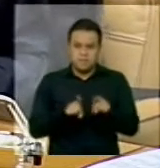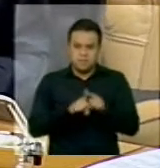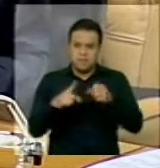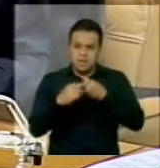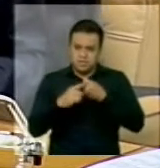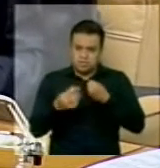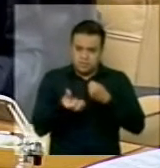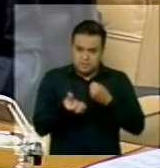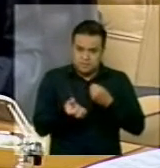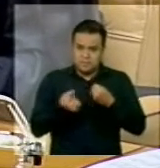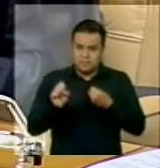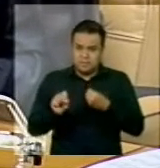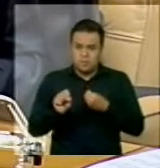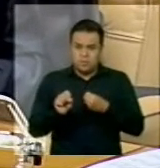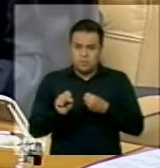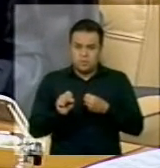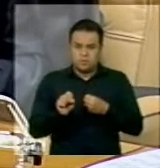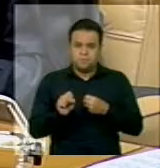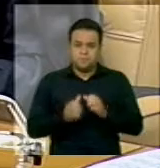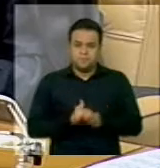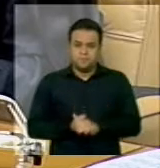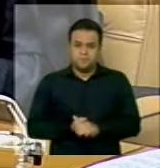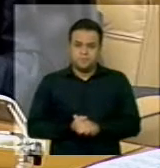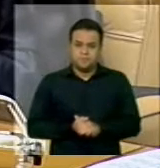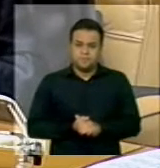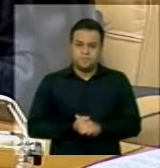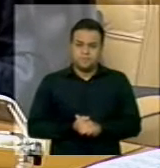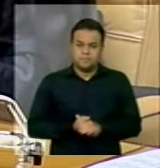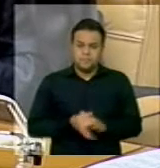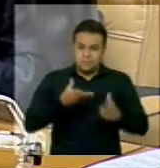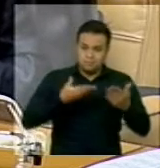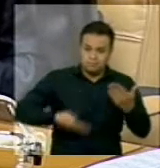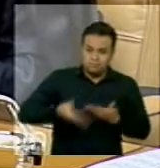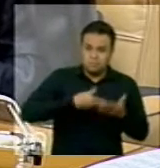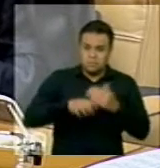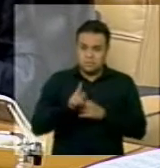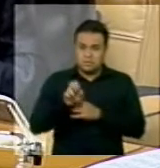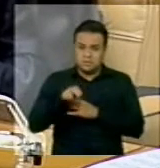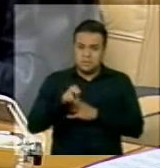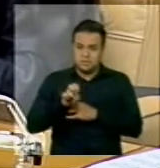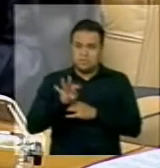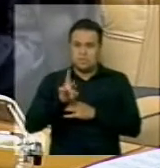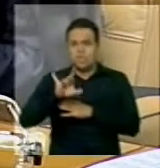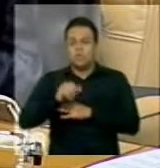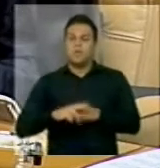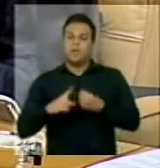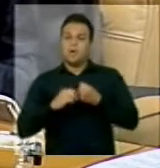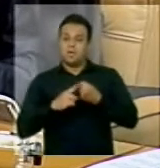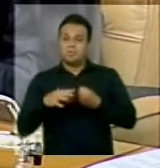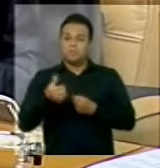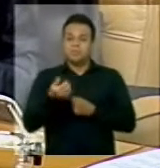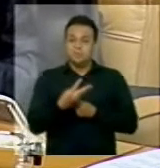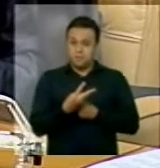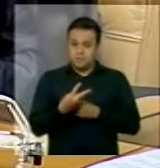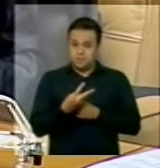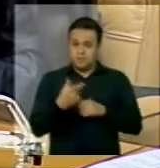do ato das disposições constitucionais transitórias. Quanto ao artigo 13 da norma que está aqui